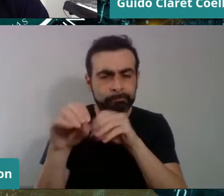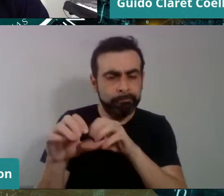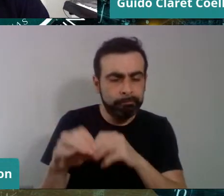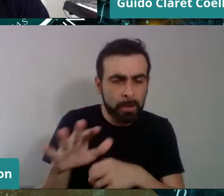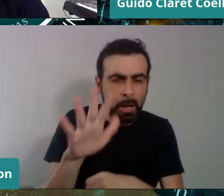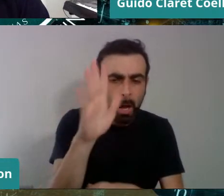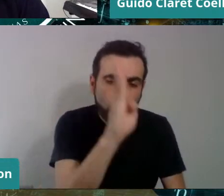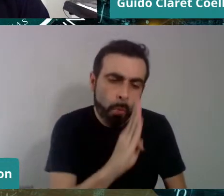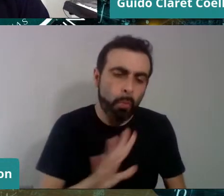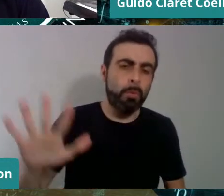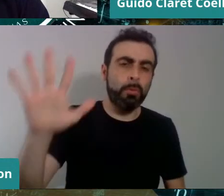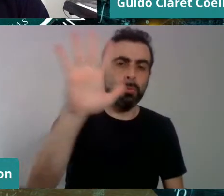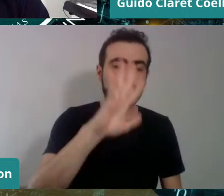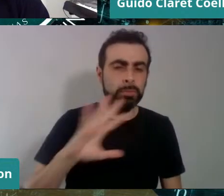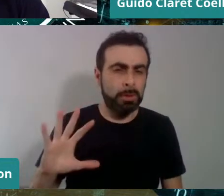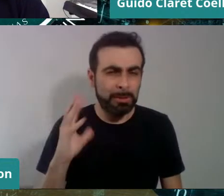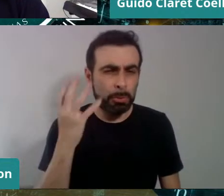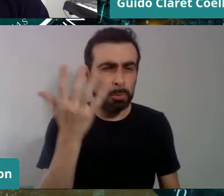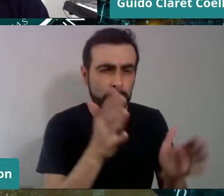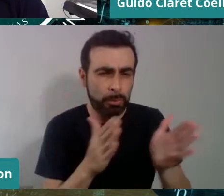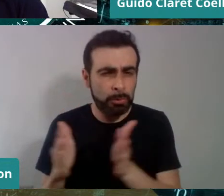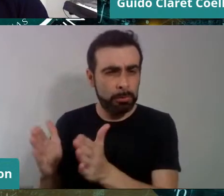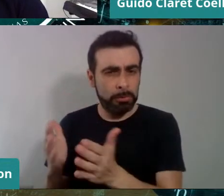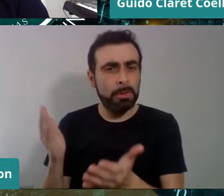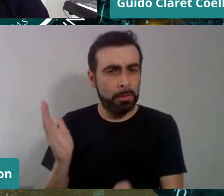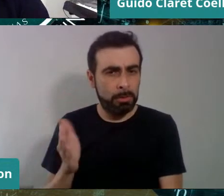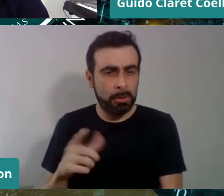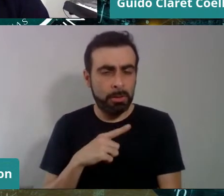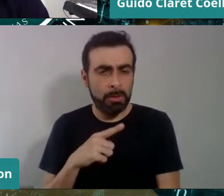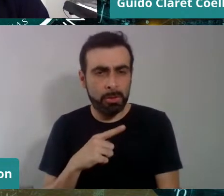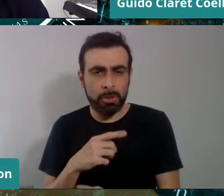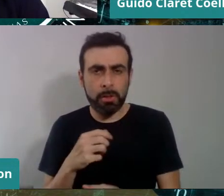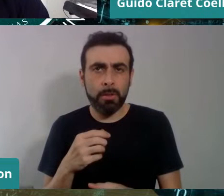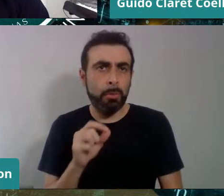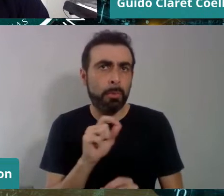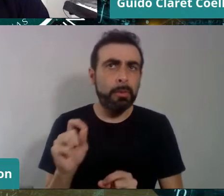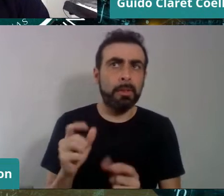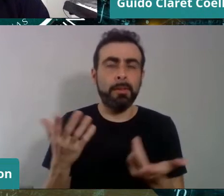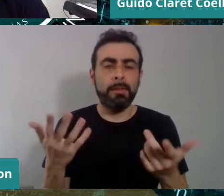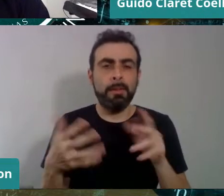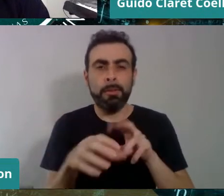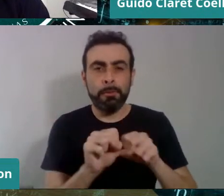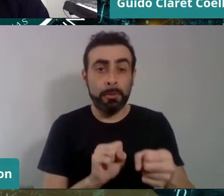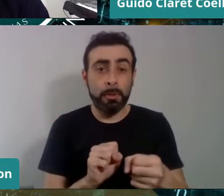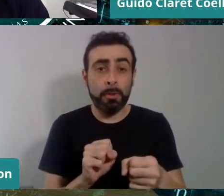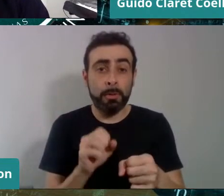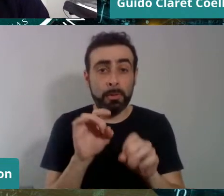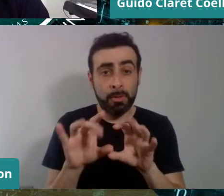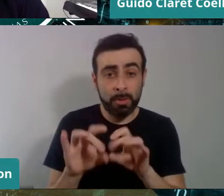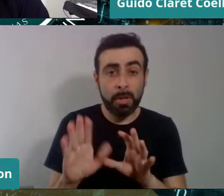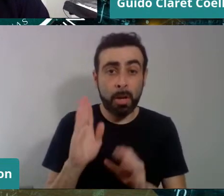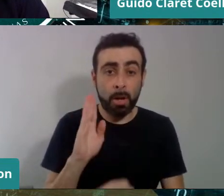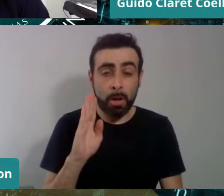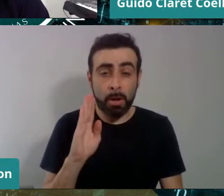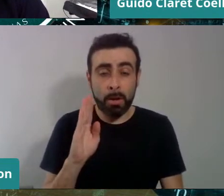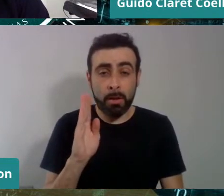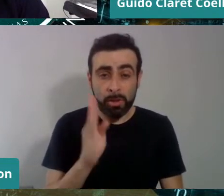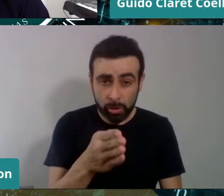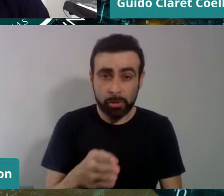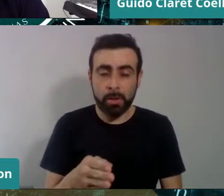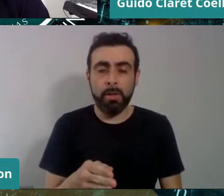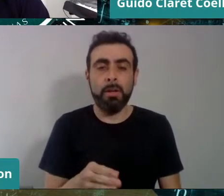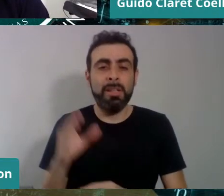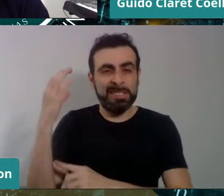país, em que eles queriam formar professores de ciências,